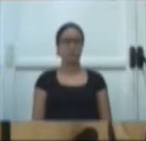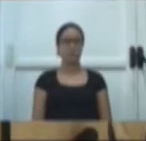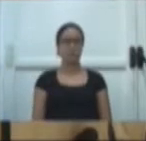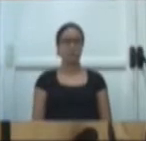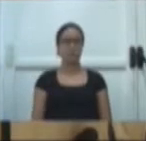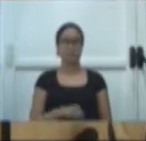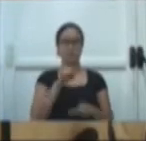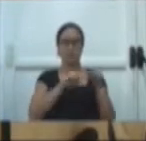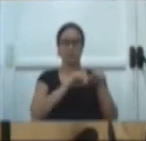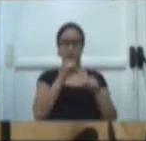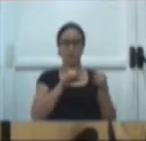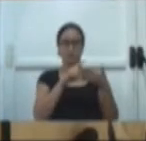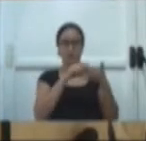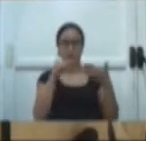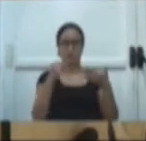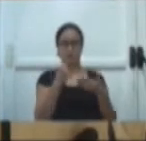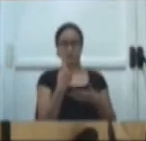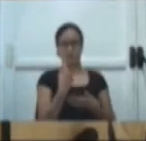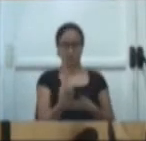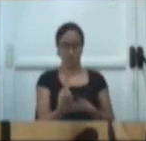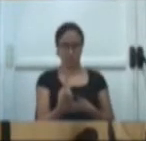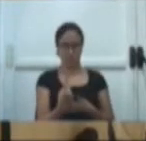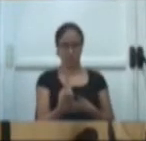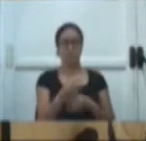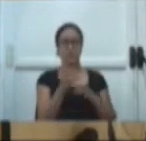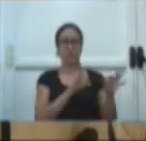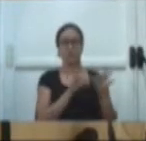Modifica o artigo 1º do projeto de lei número